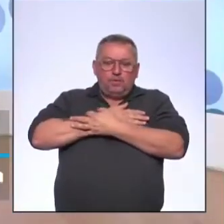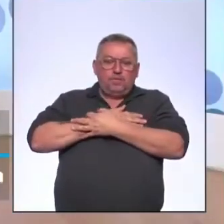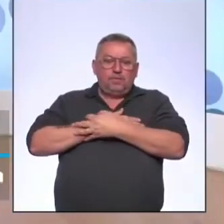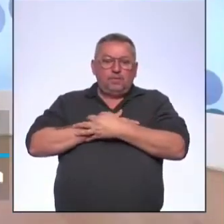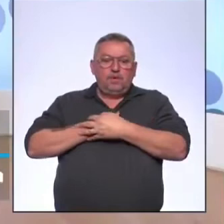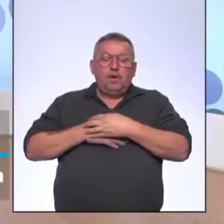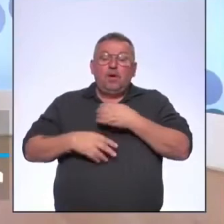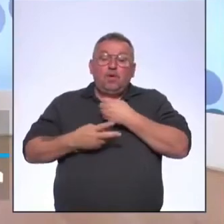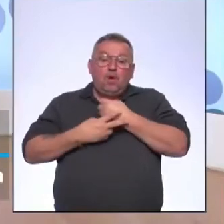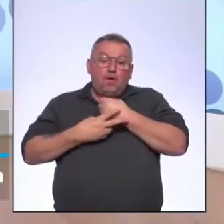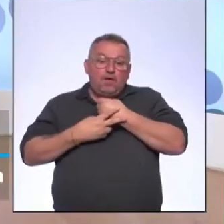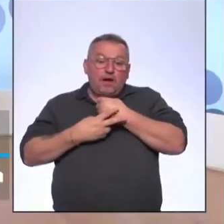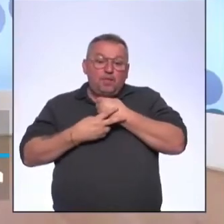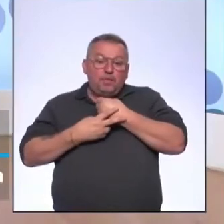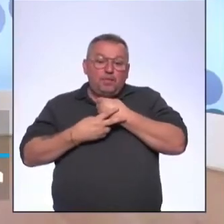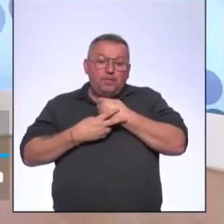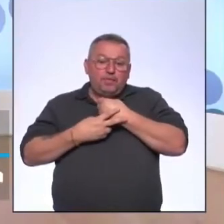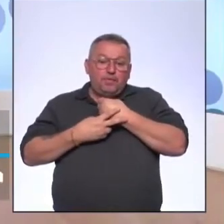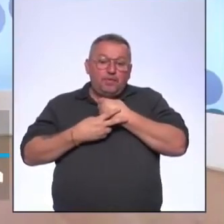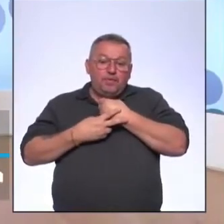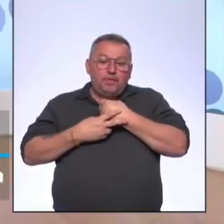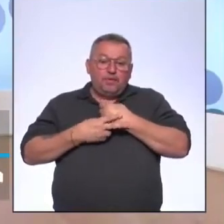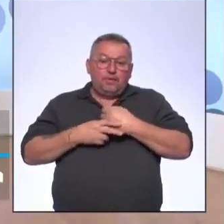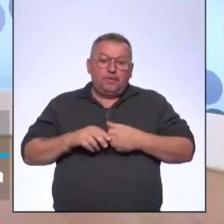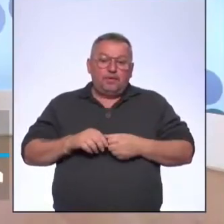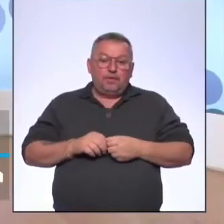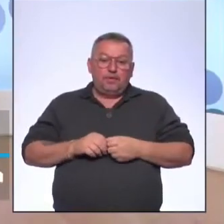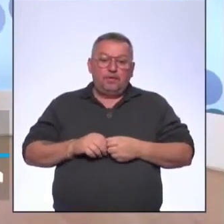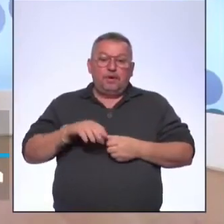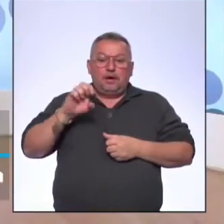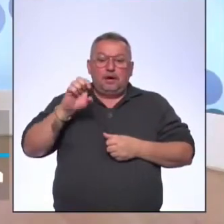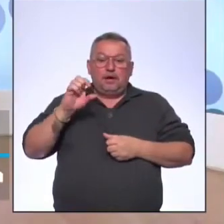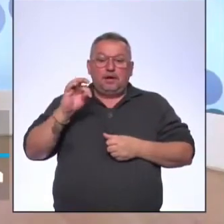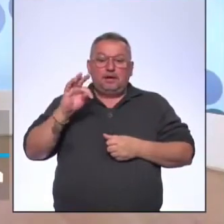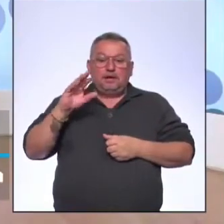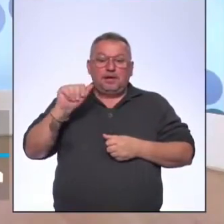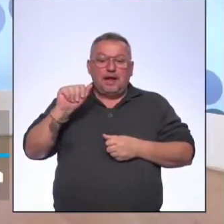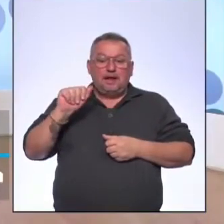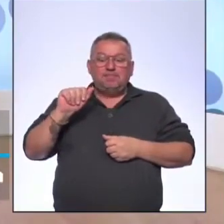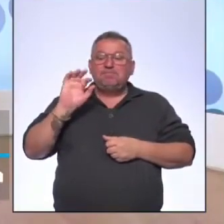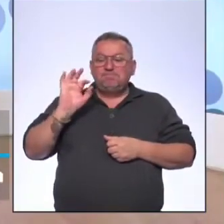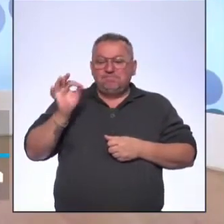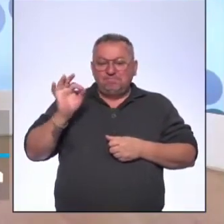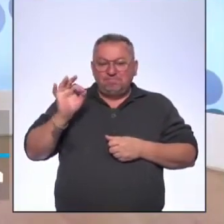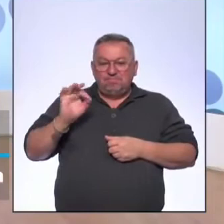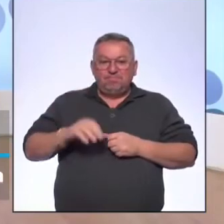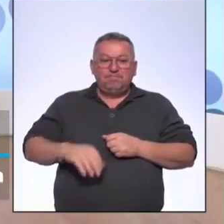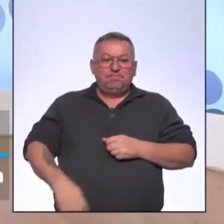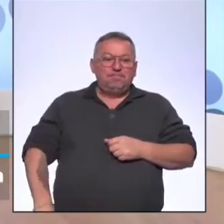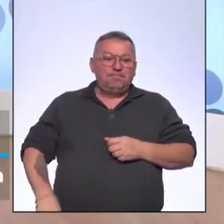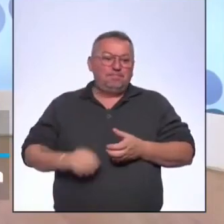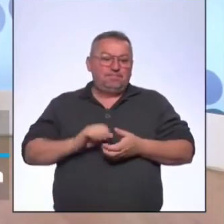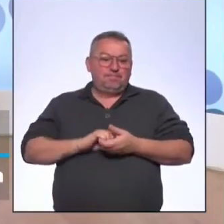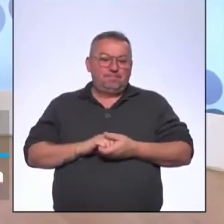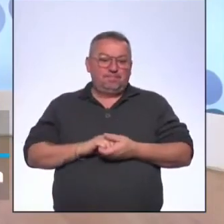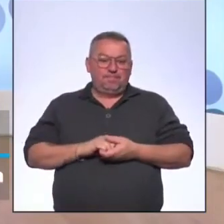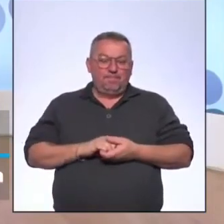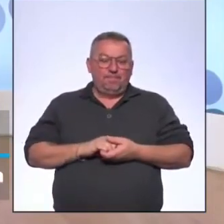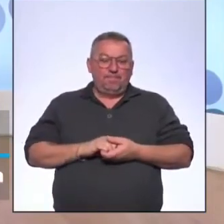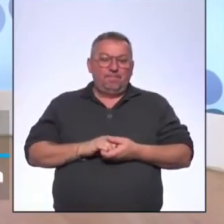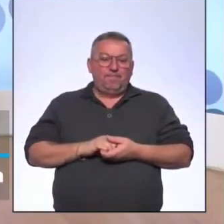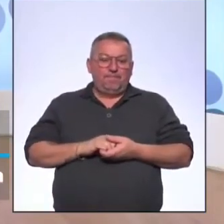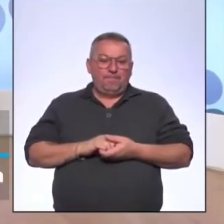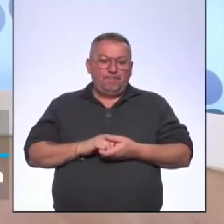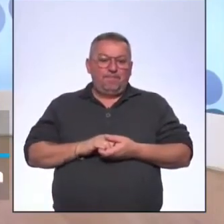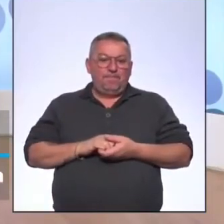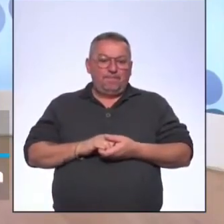dia está frio. Qual é o verbo? É que às vezes tem um delay. Está, Eduarda. Boa, Eduarda. Está é o verbo.